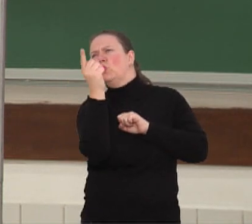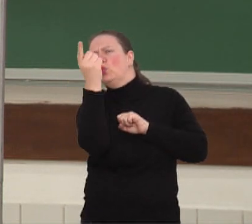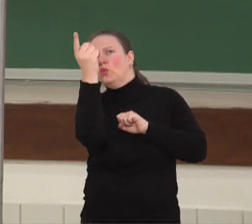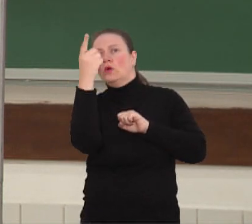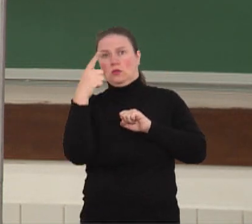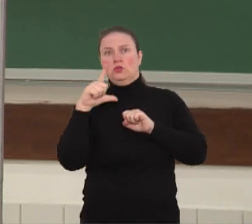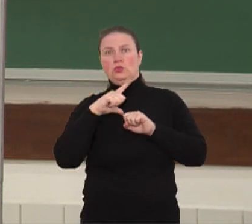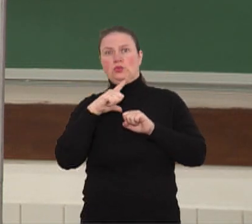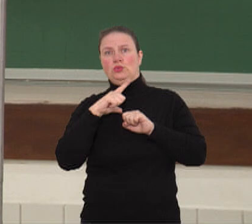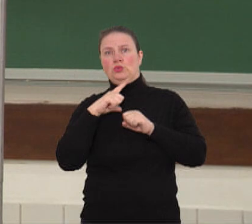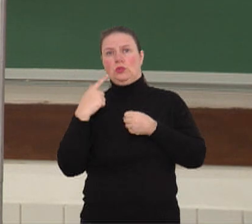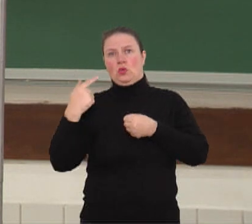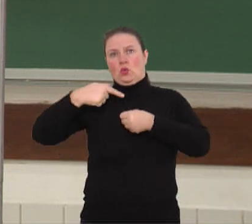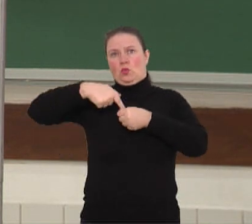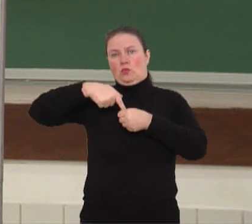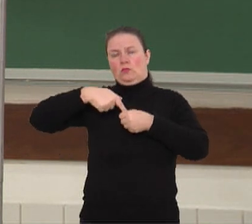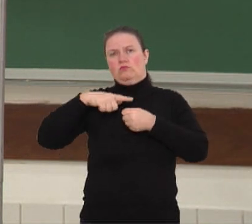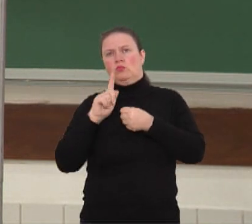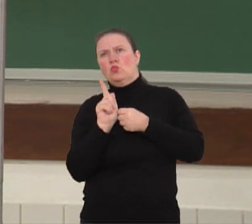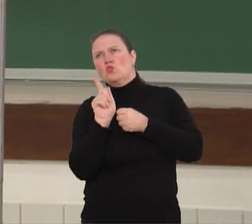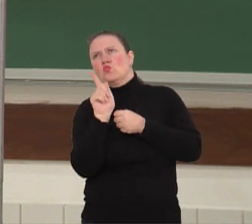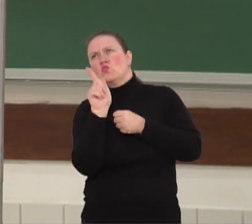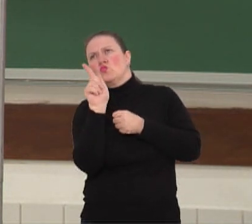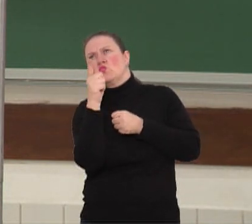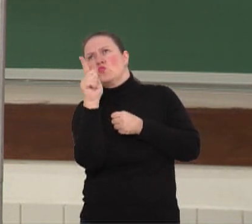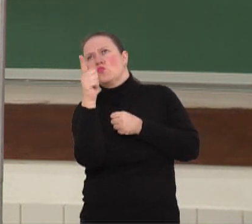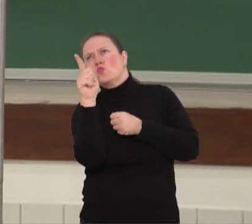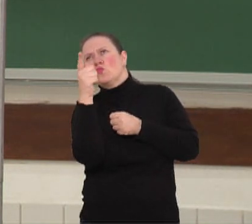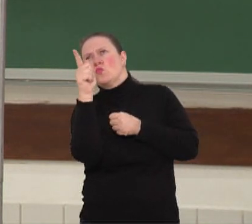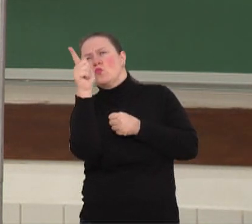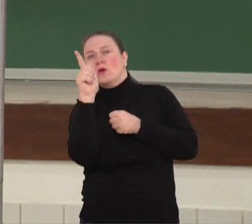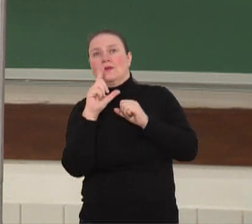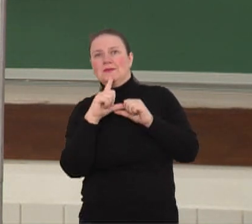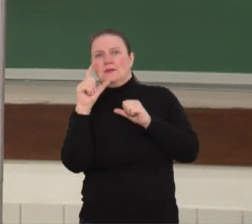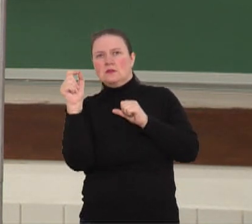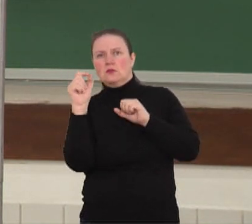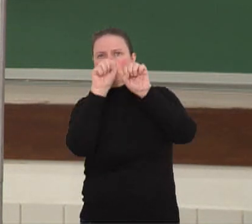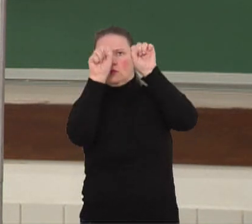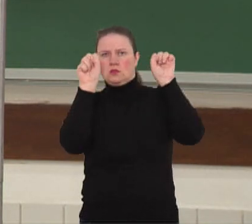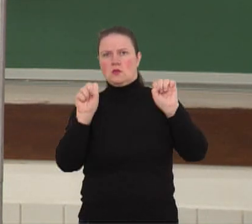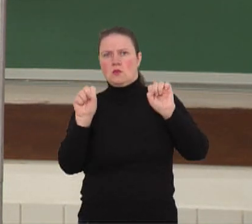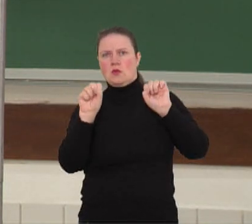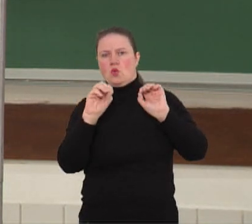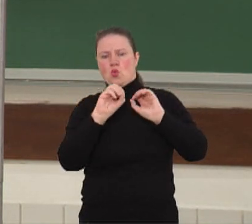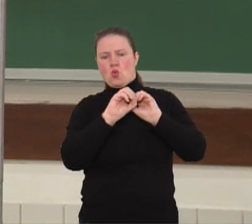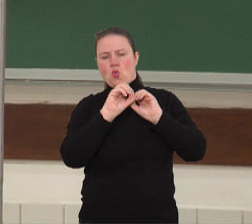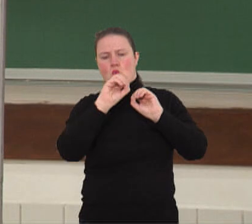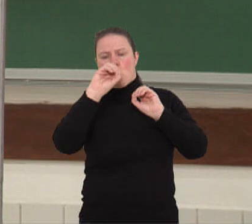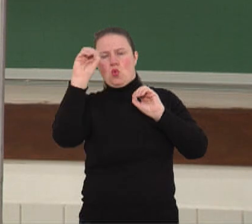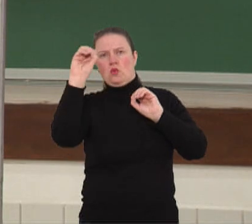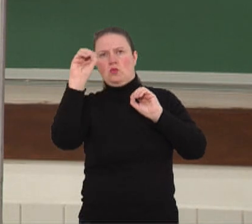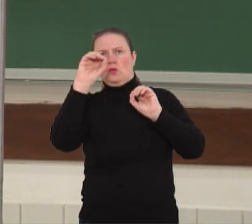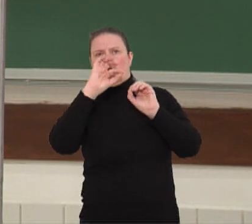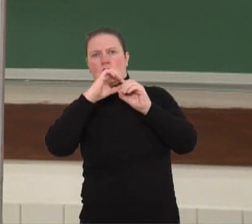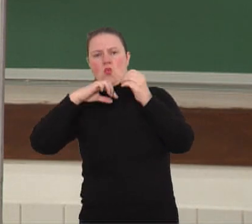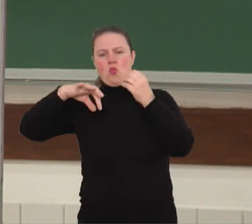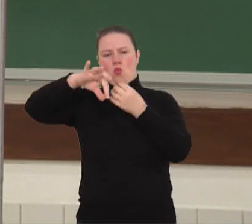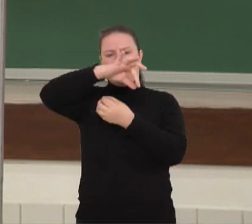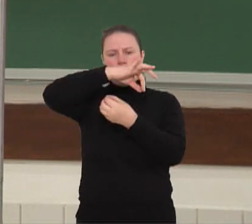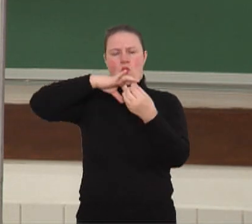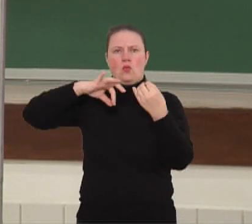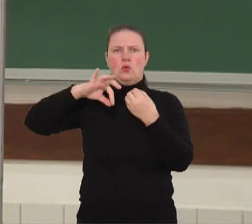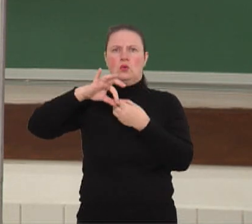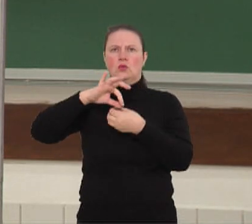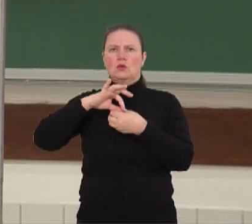combustível para fazer a sua última manobra, ela estava indo em direção a sair do sistema solar, ela estava passando pelos anéis de Saturno, ela